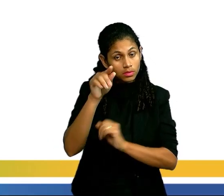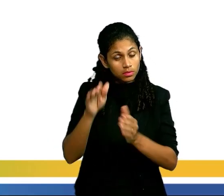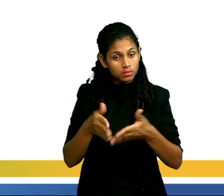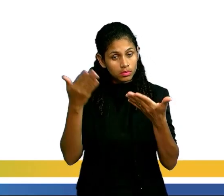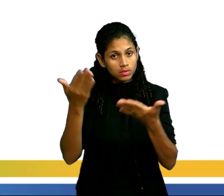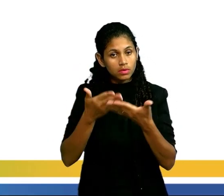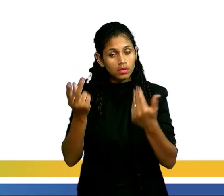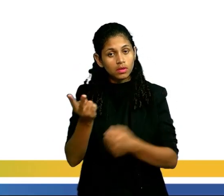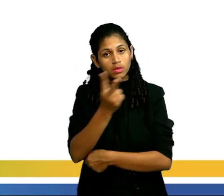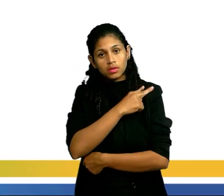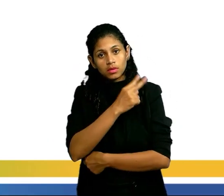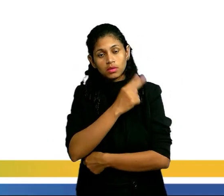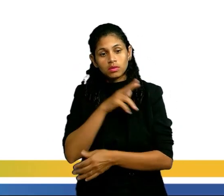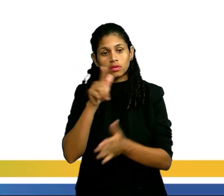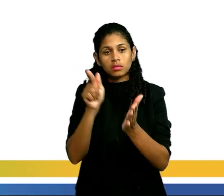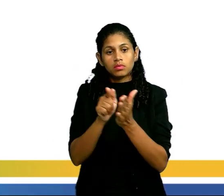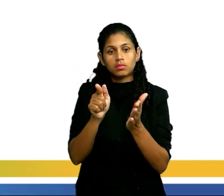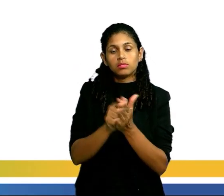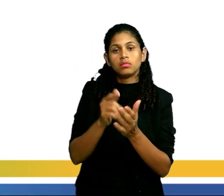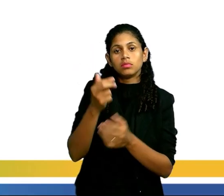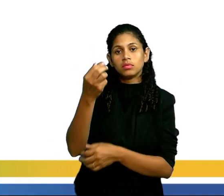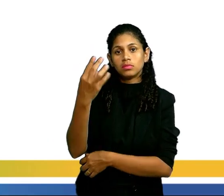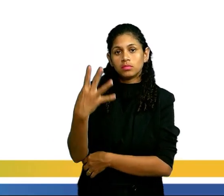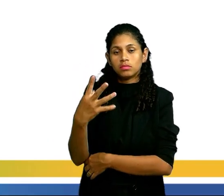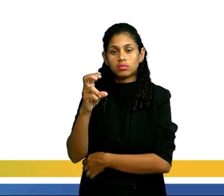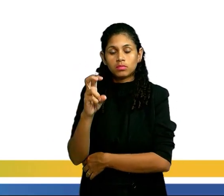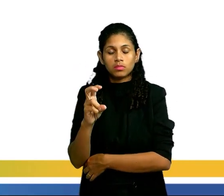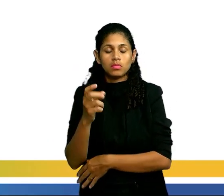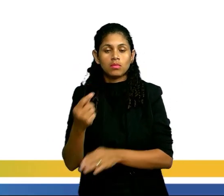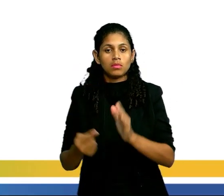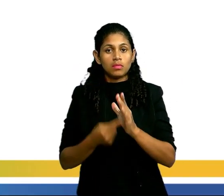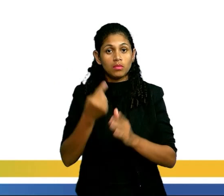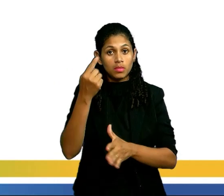Enem da segunda série, na página 45, é a primeira